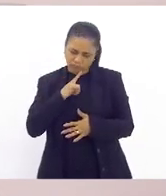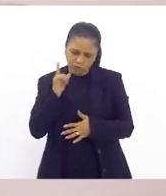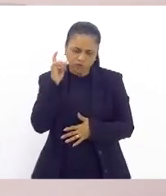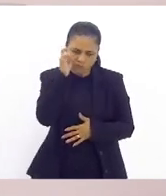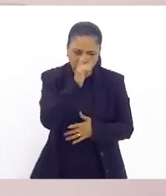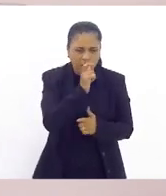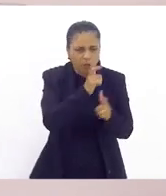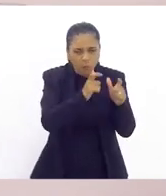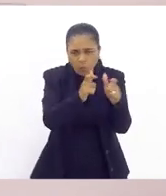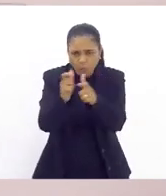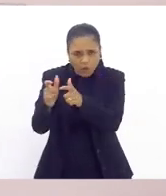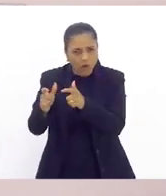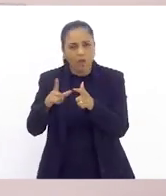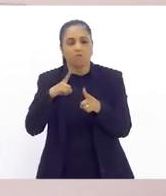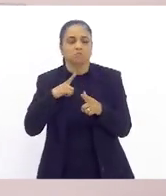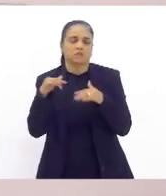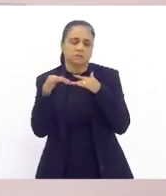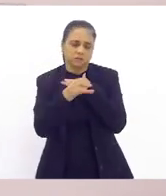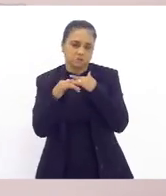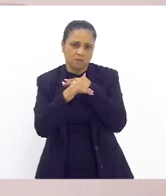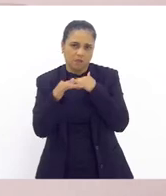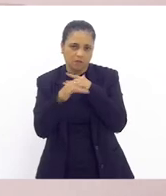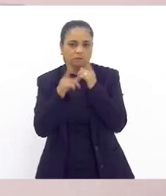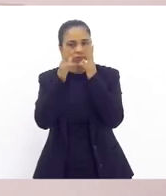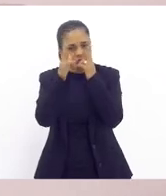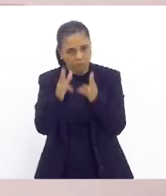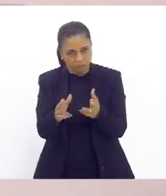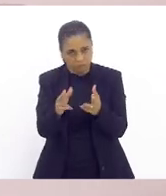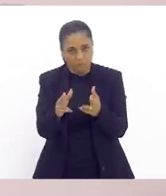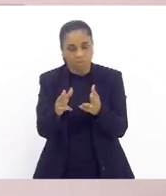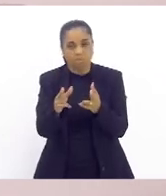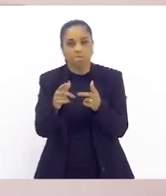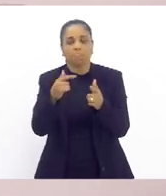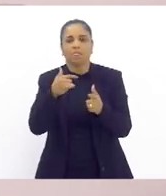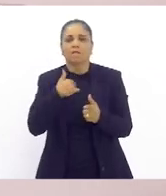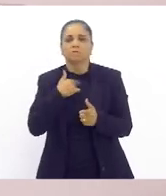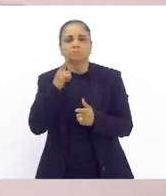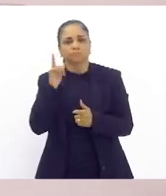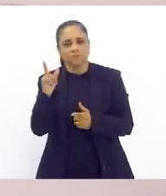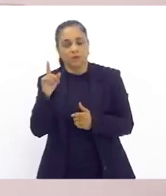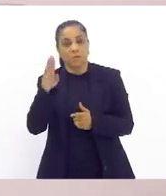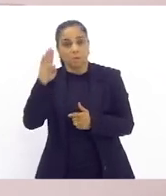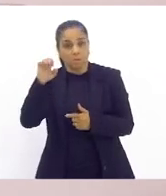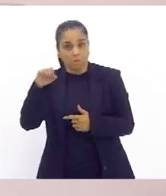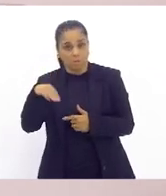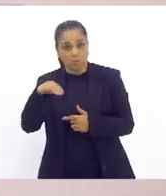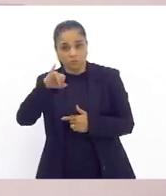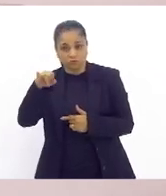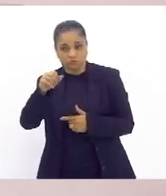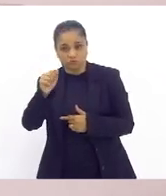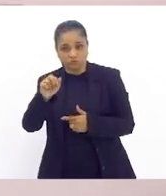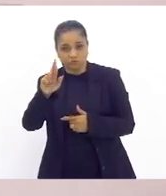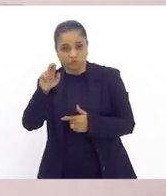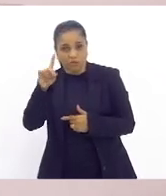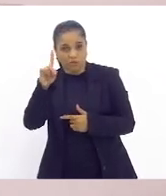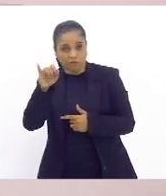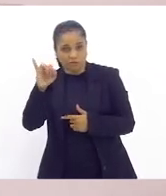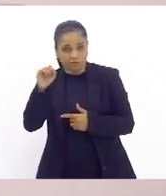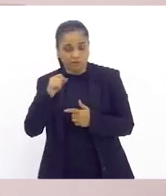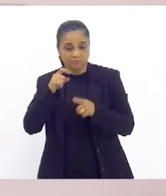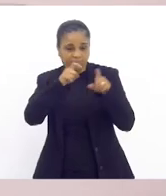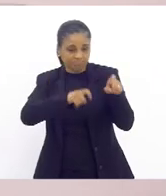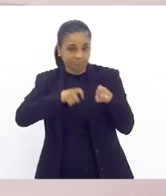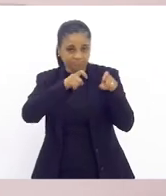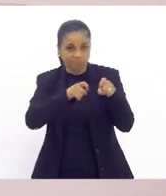todos os lugares na minha cidade é o mesmo eu tenho lá vários produtores de rosa que por falta